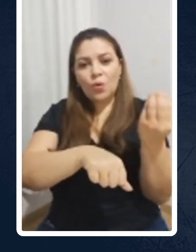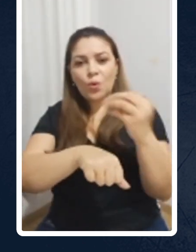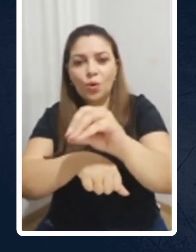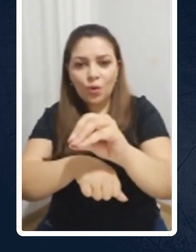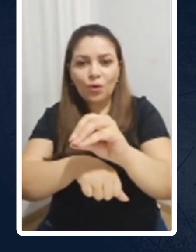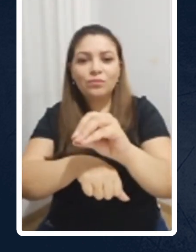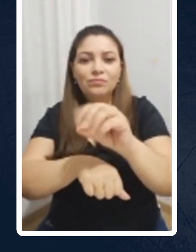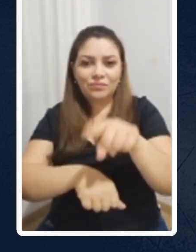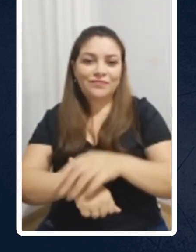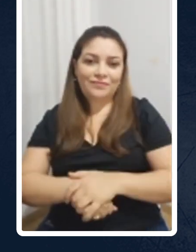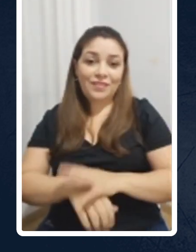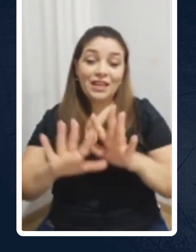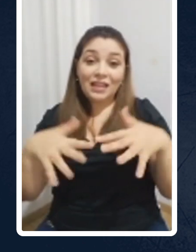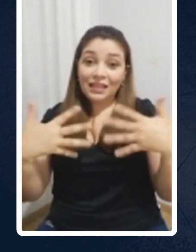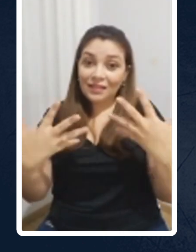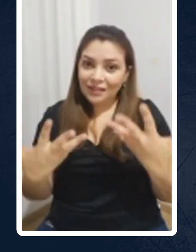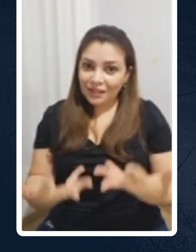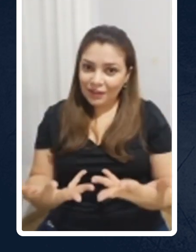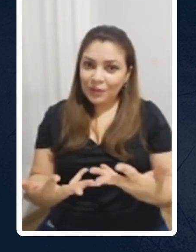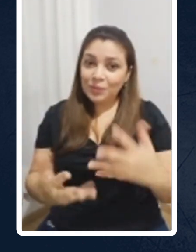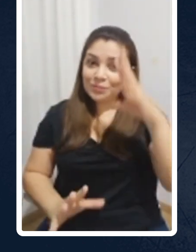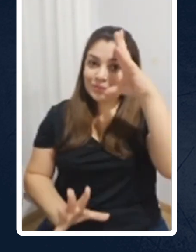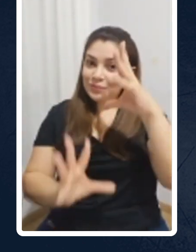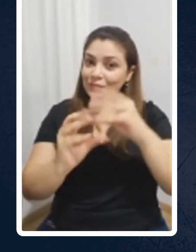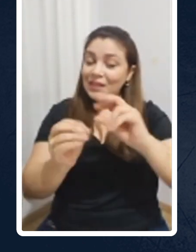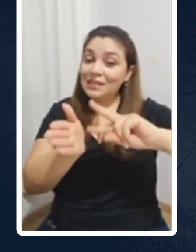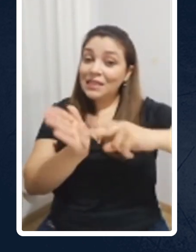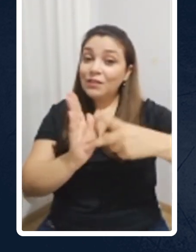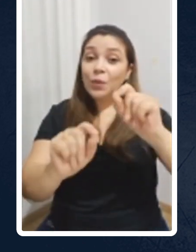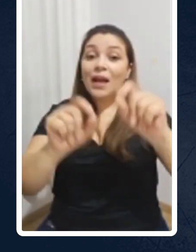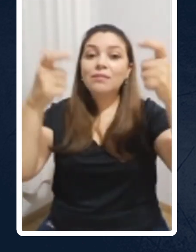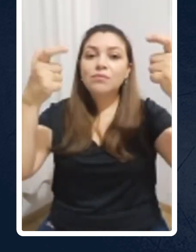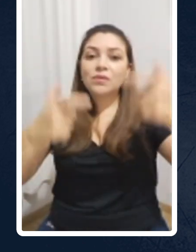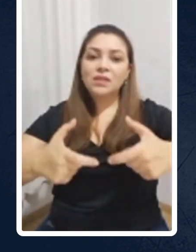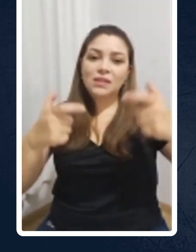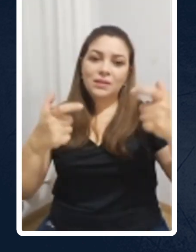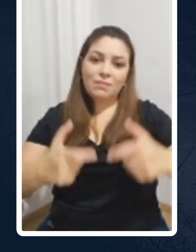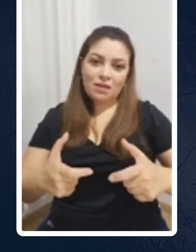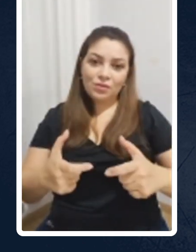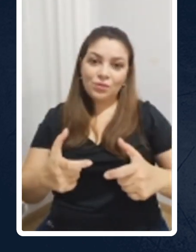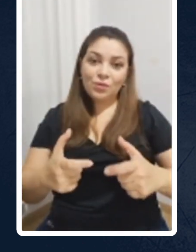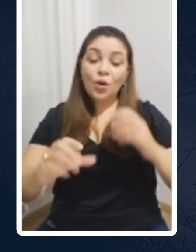estamos falando de espaços. Nós estamos falando de comunicação.